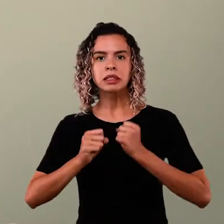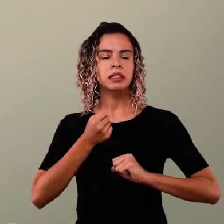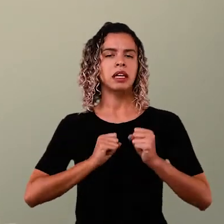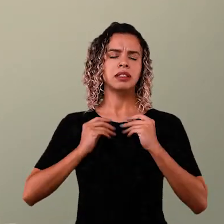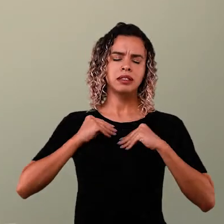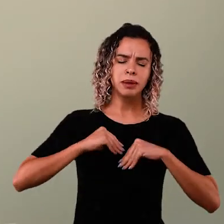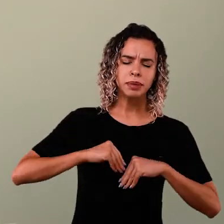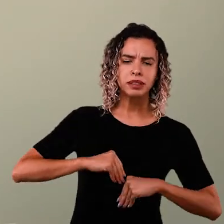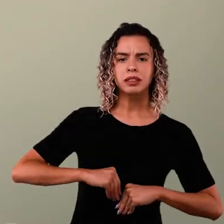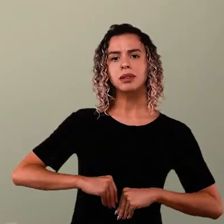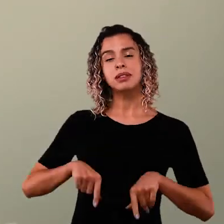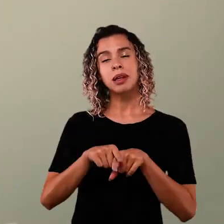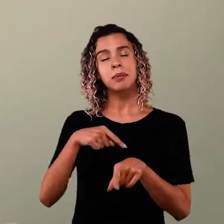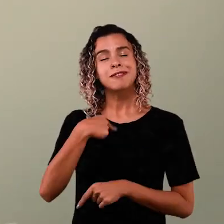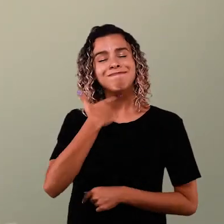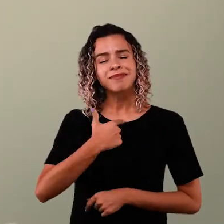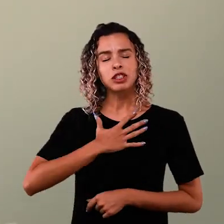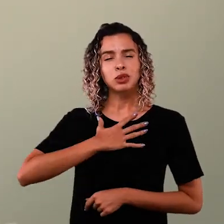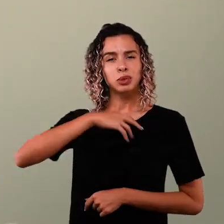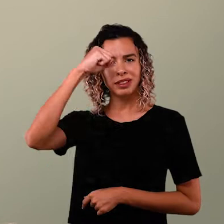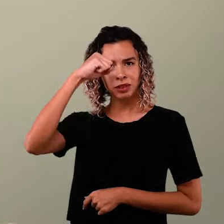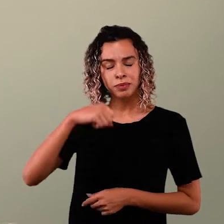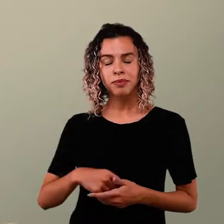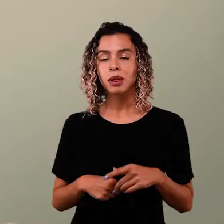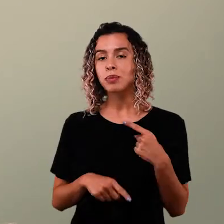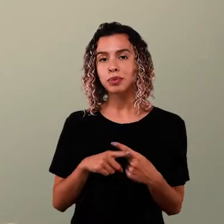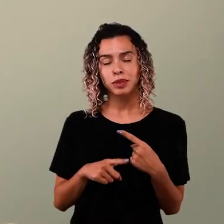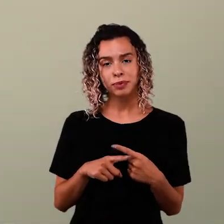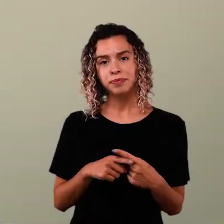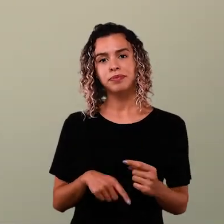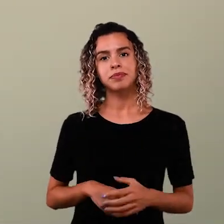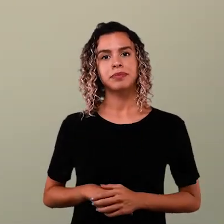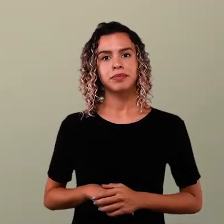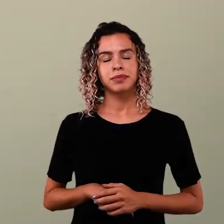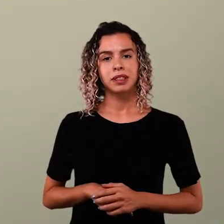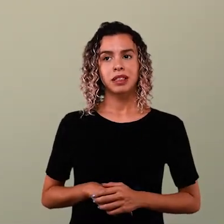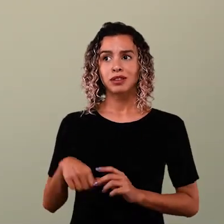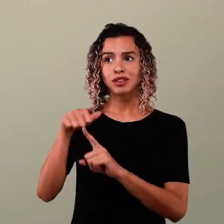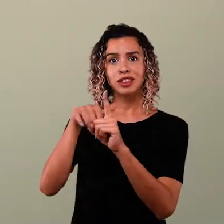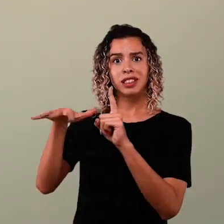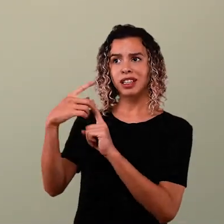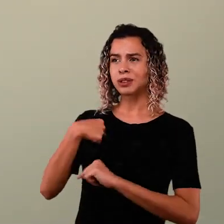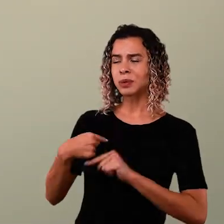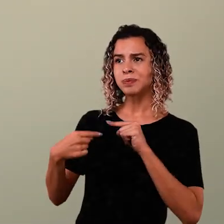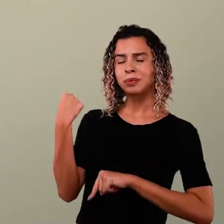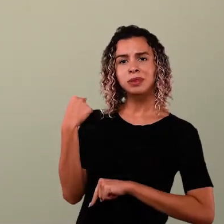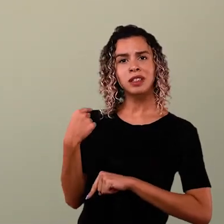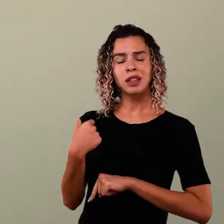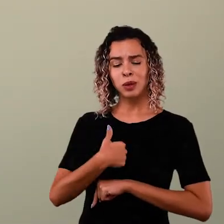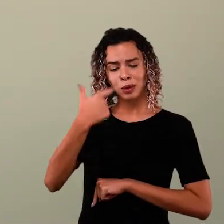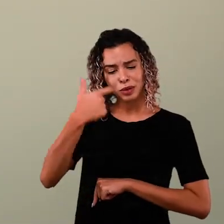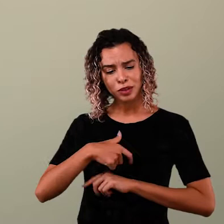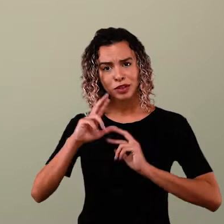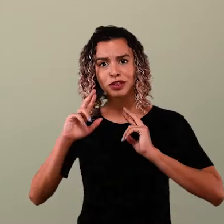estados depressivos e até aspirações suicidas. Por quê? Você não se enquadra na sociedade, você sabe que é